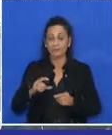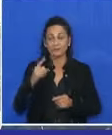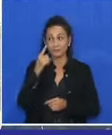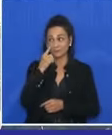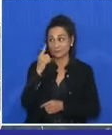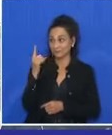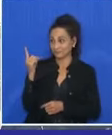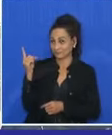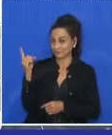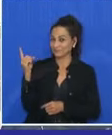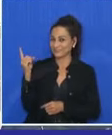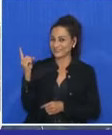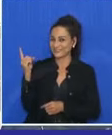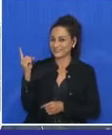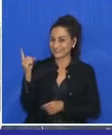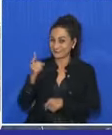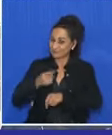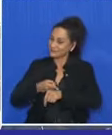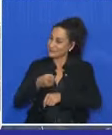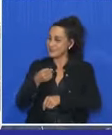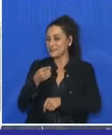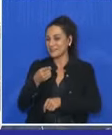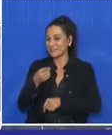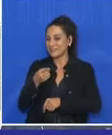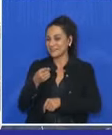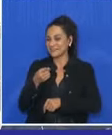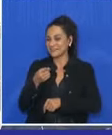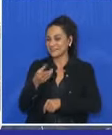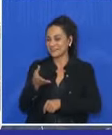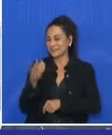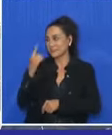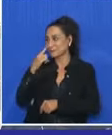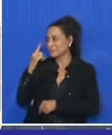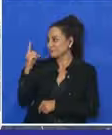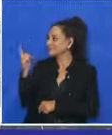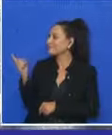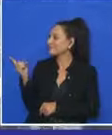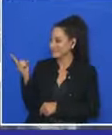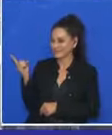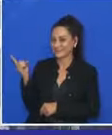Bolas posicionadas. Chegou a hora. Valendo.